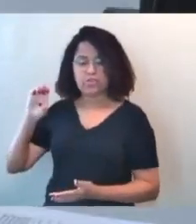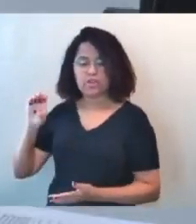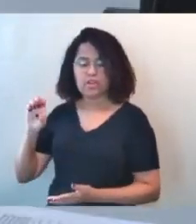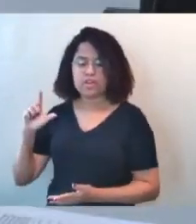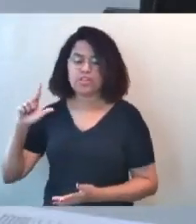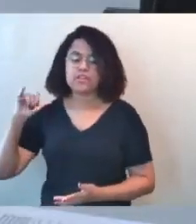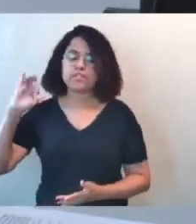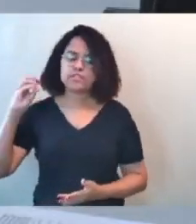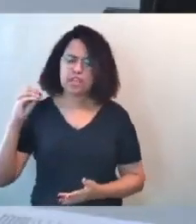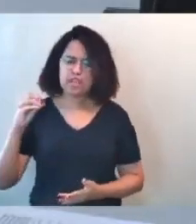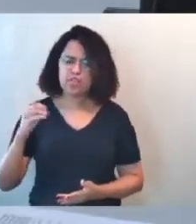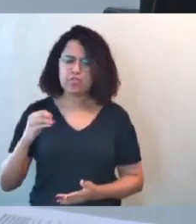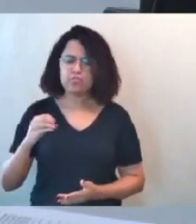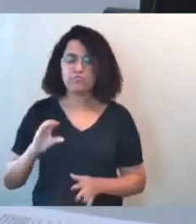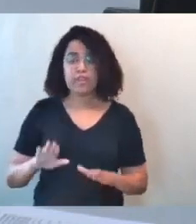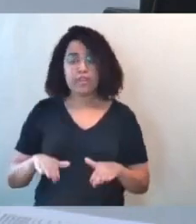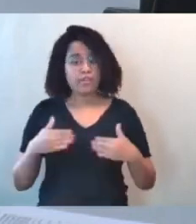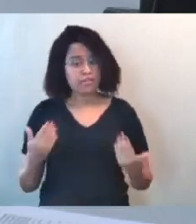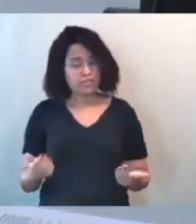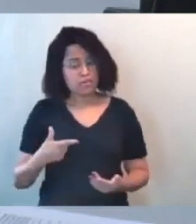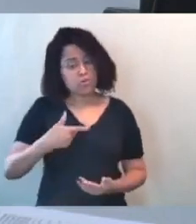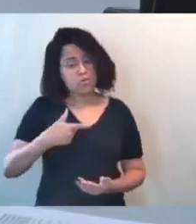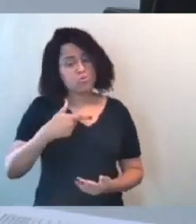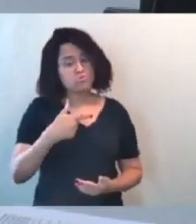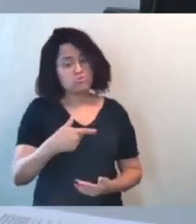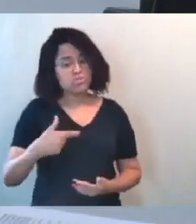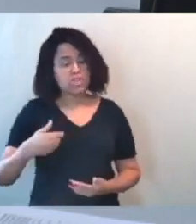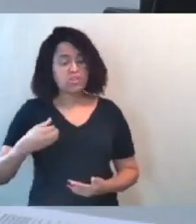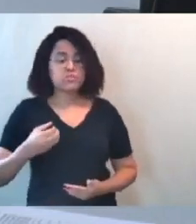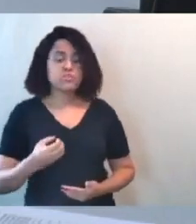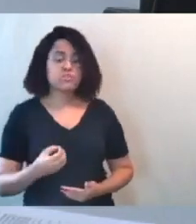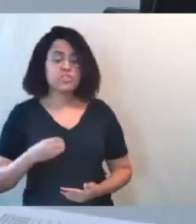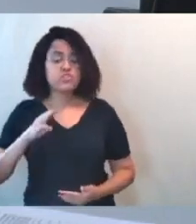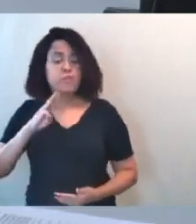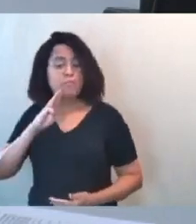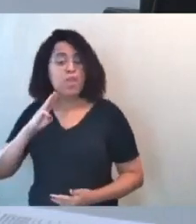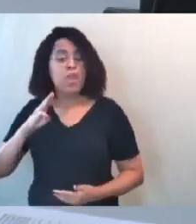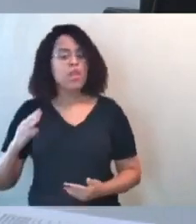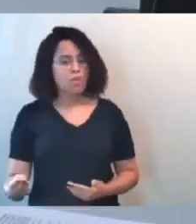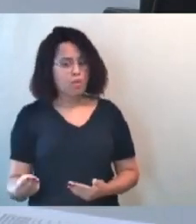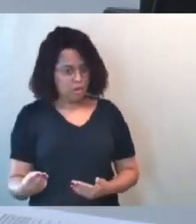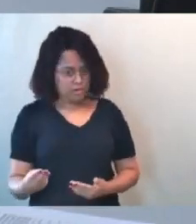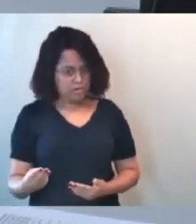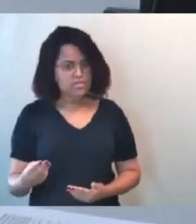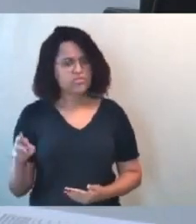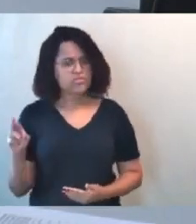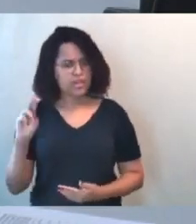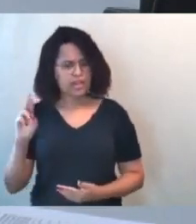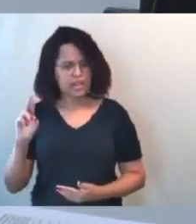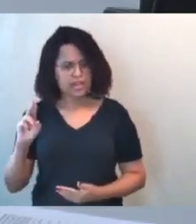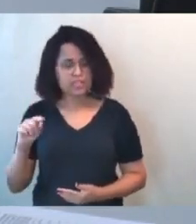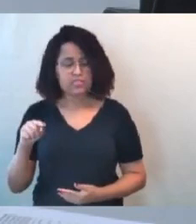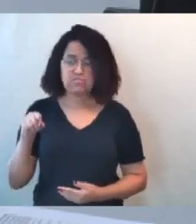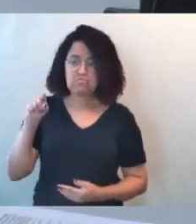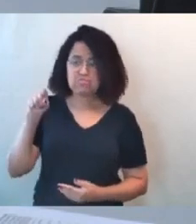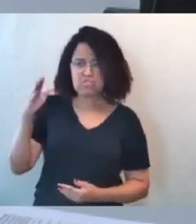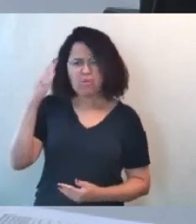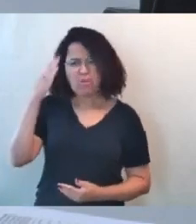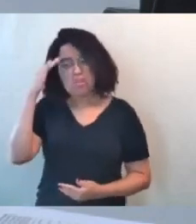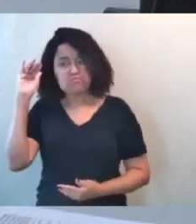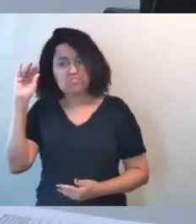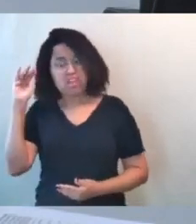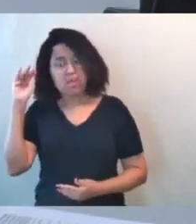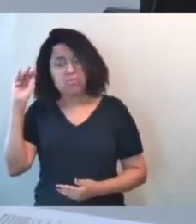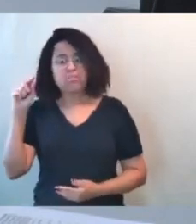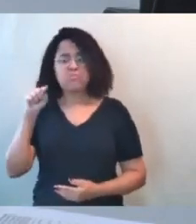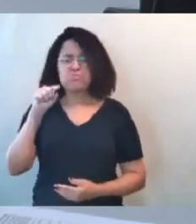de reais, o senhor não sabe, porque o senhor não estava, e quando eu vou fazer pedido para a prefeitura,